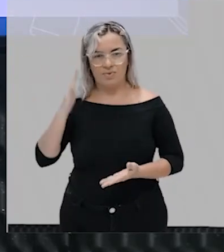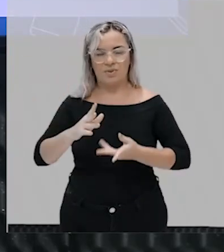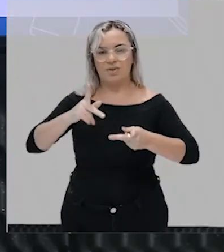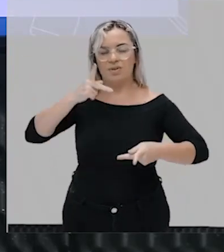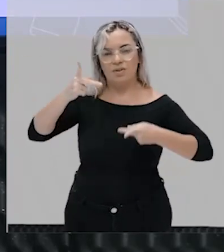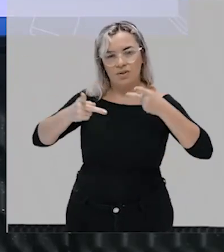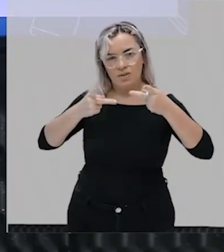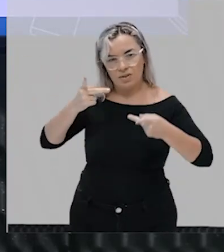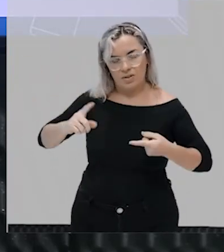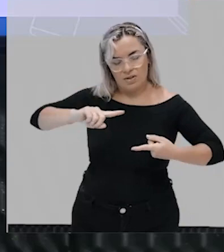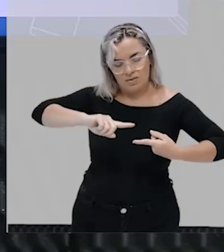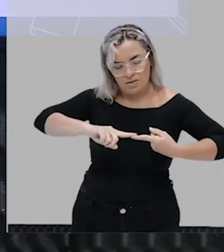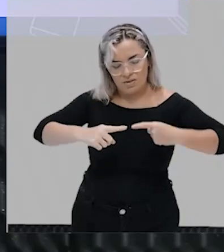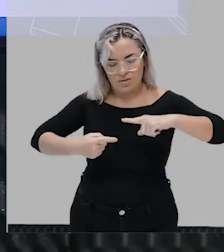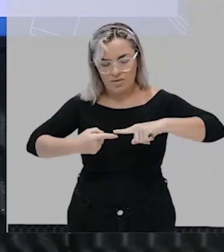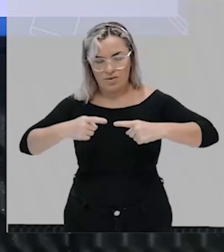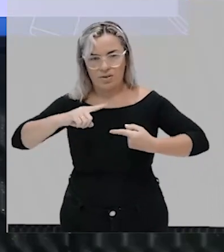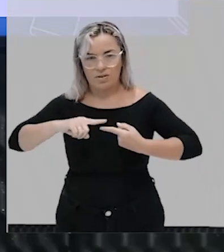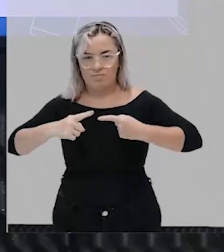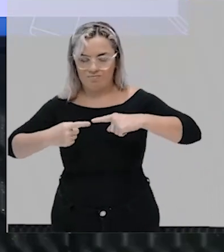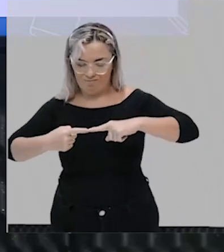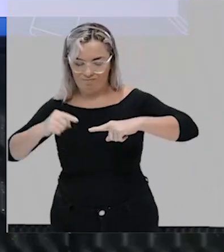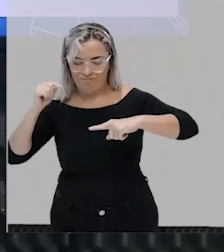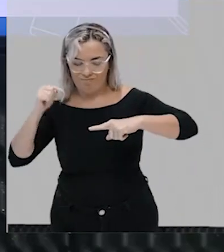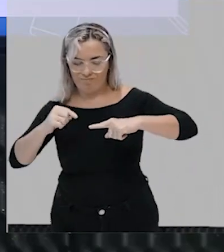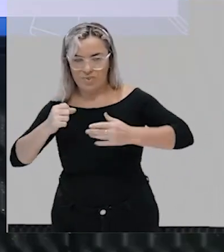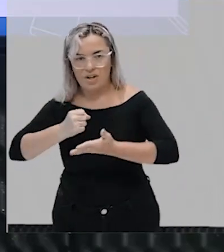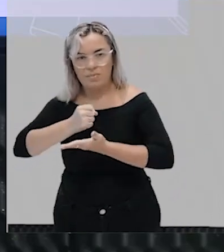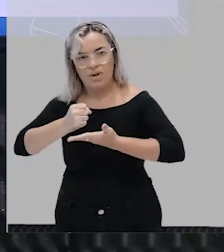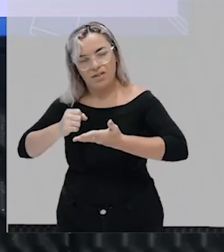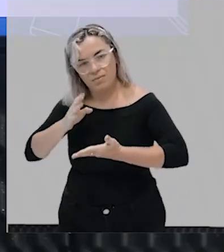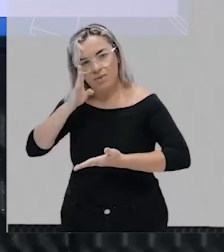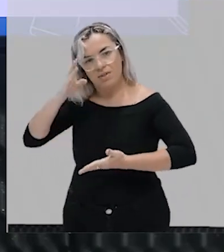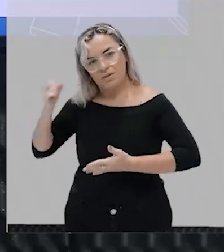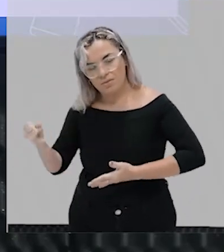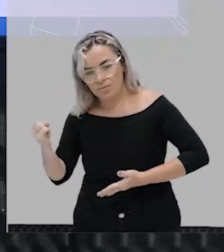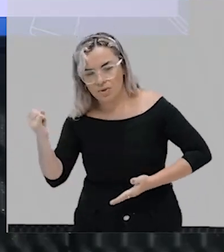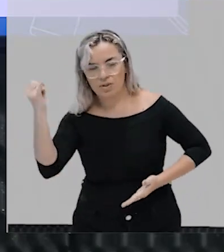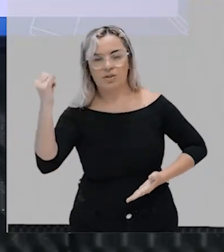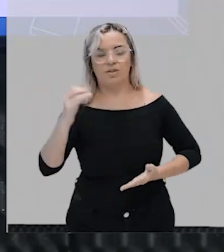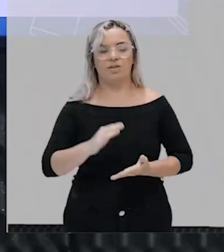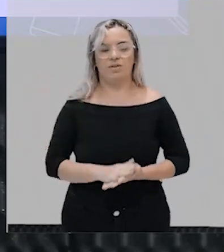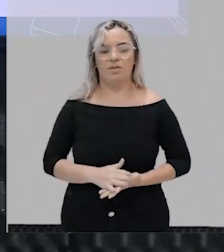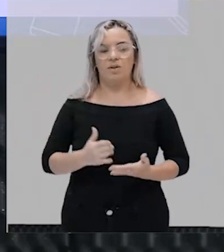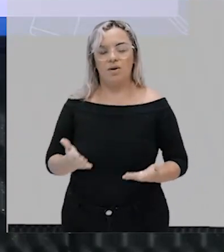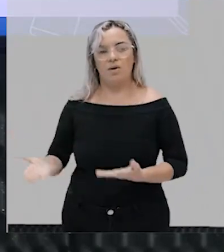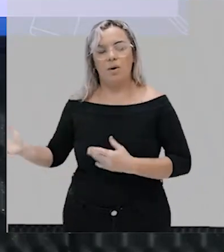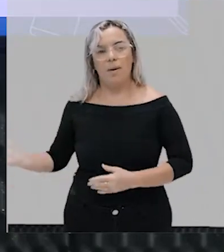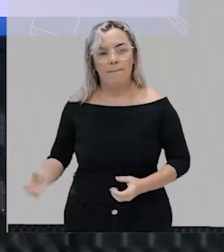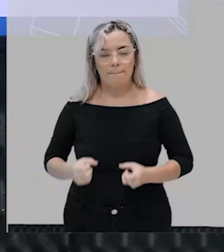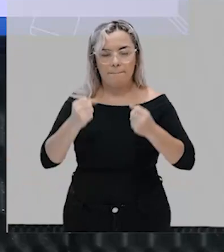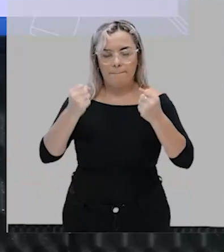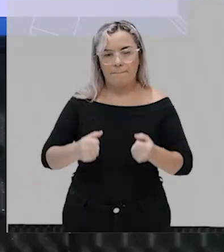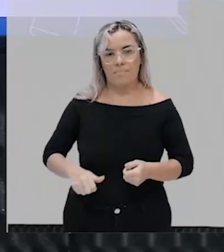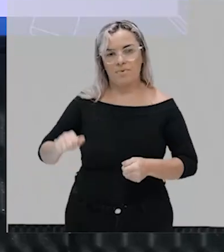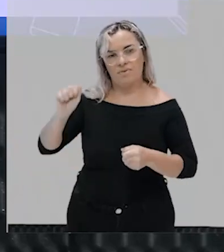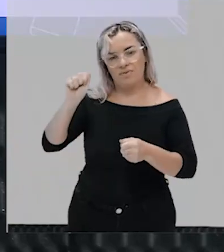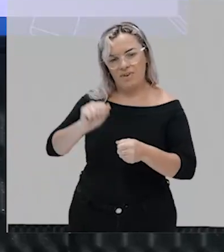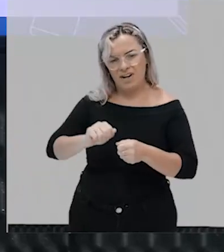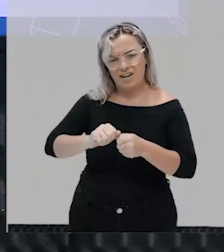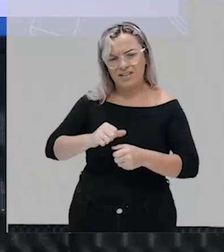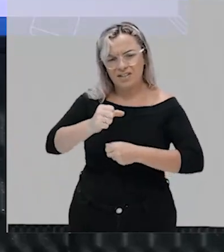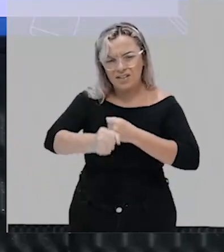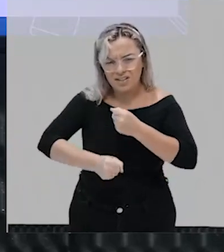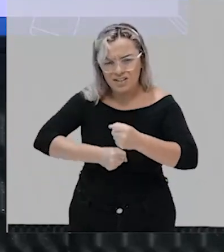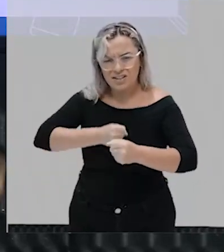a concordância é fator primordial para isso. Então, vamos lá. Será que eu posso dizer assim, já fazem anos